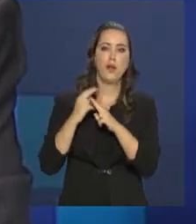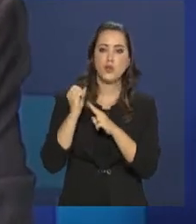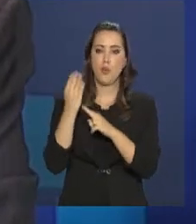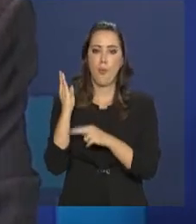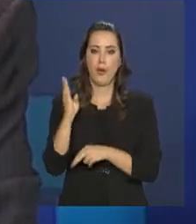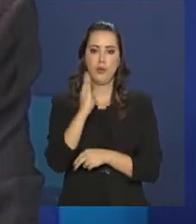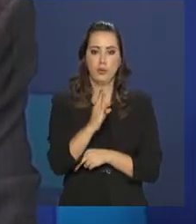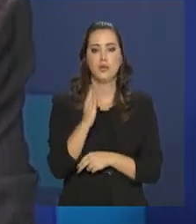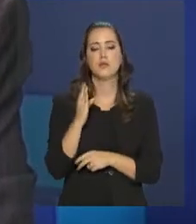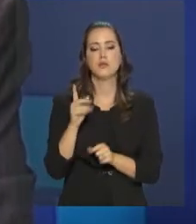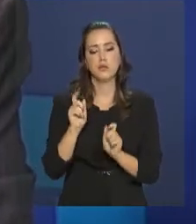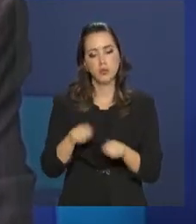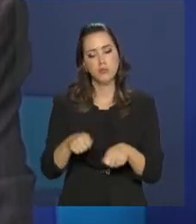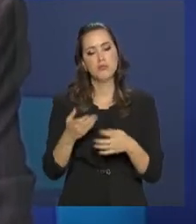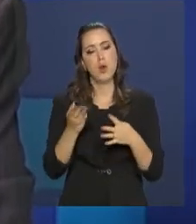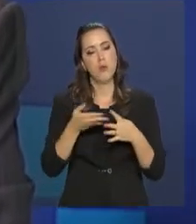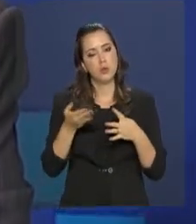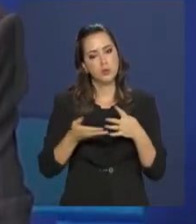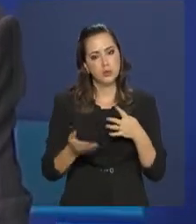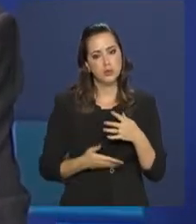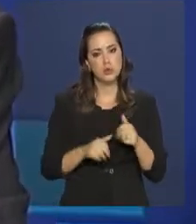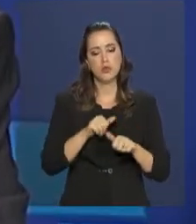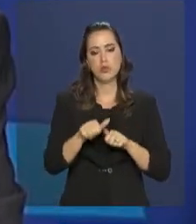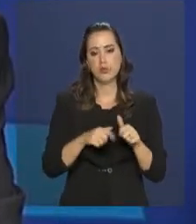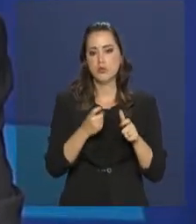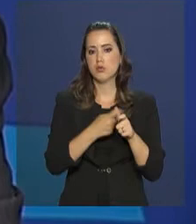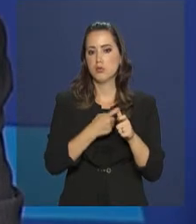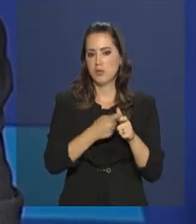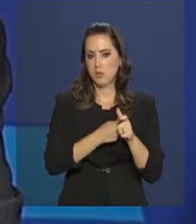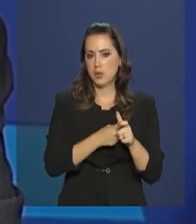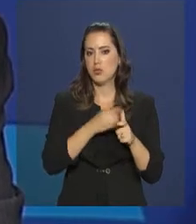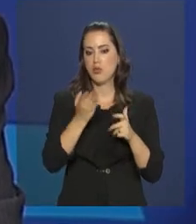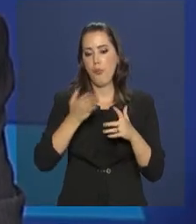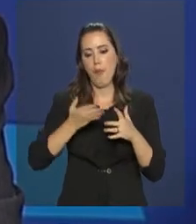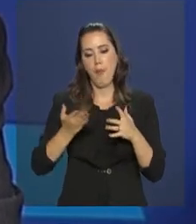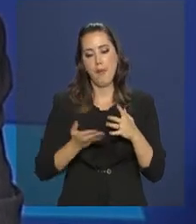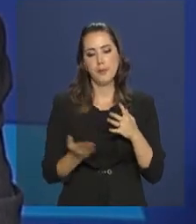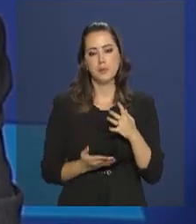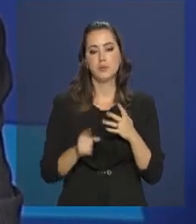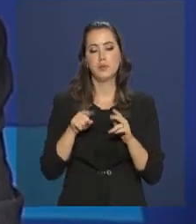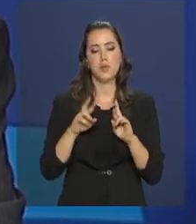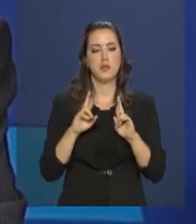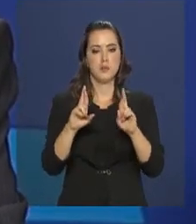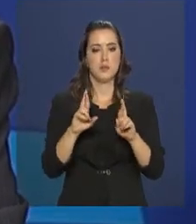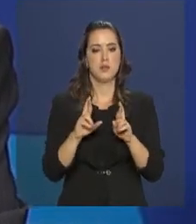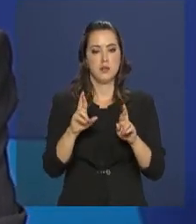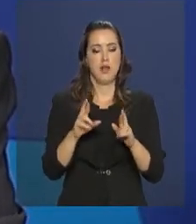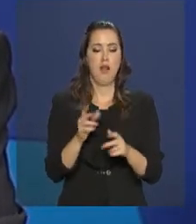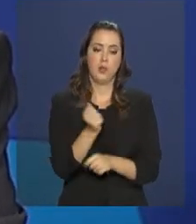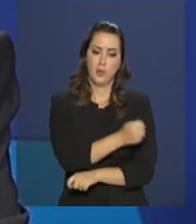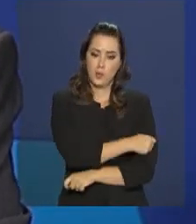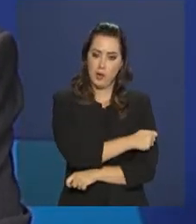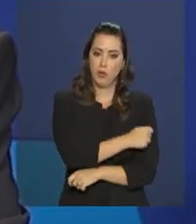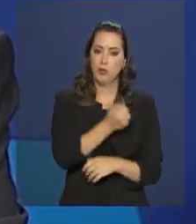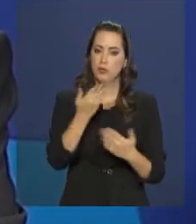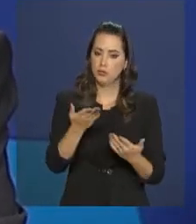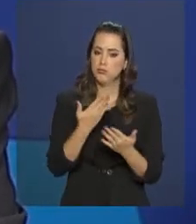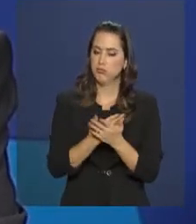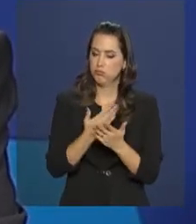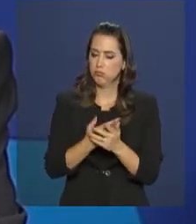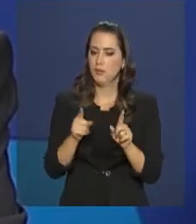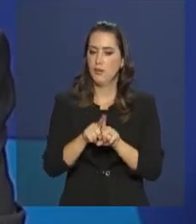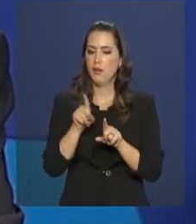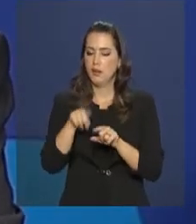especialmente, para fazerem essa renegociação. É algo muito esperado, desejado pelos estudantes. Essa resolução é um